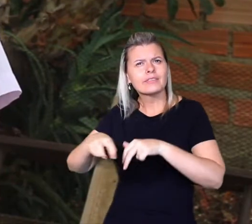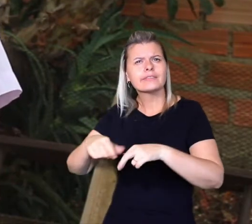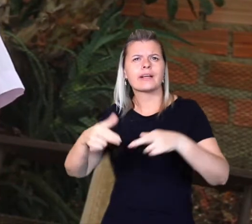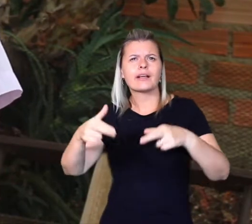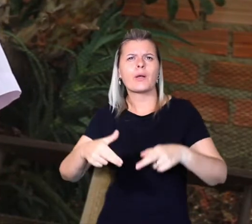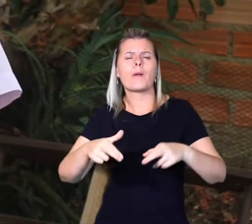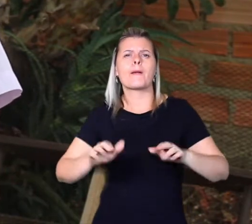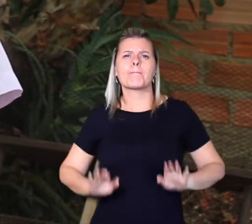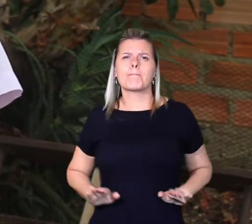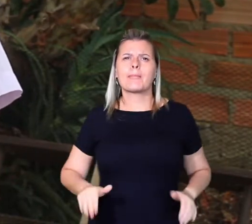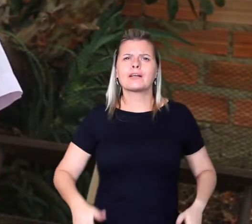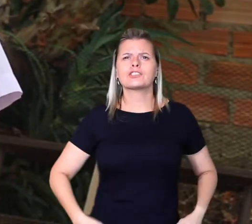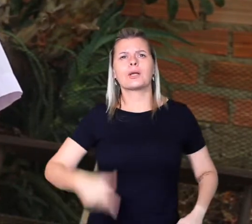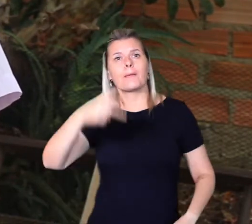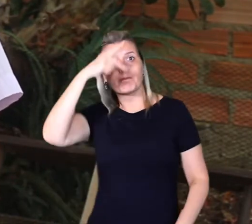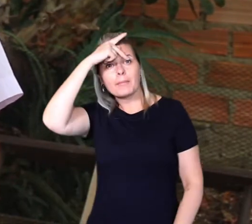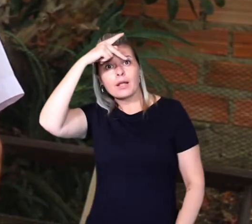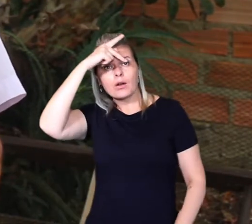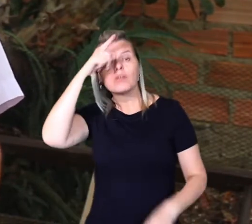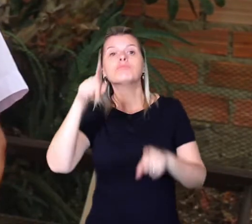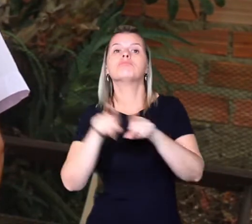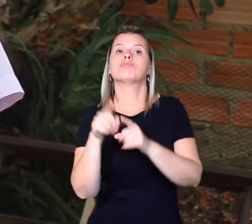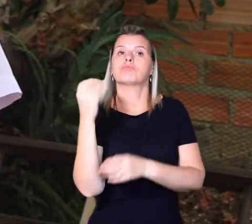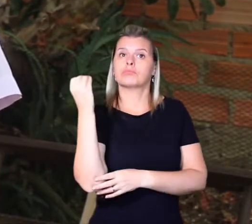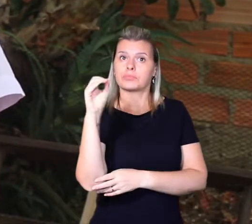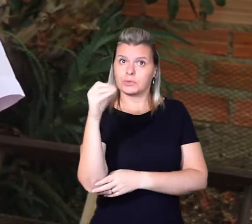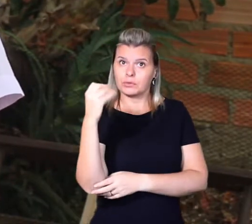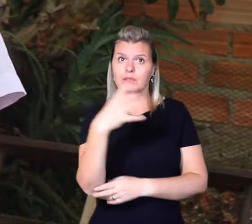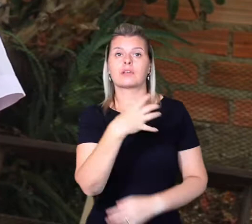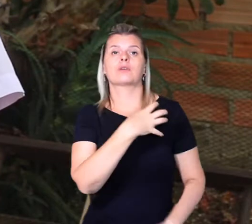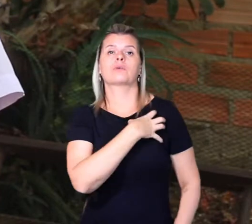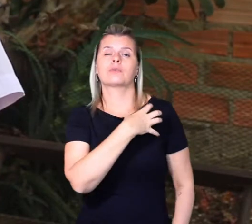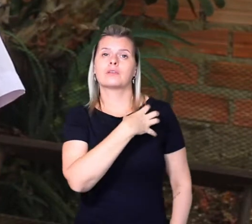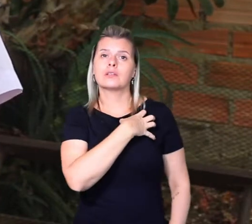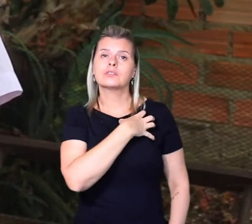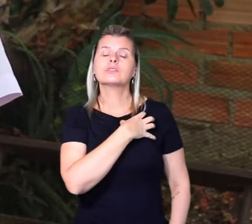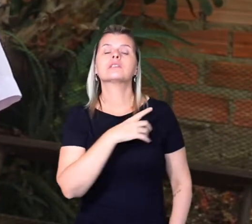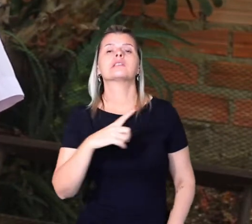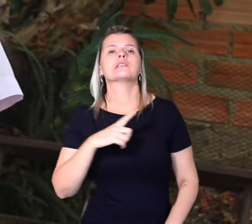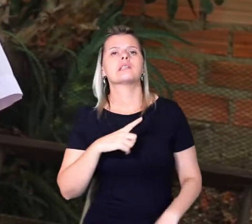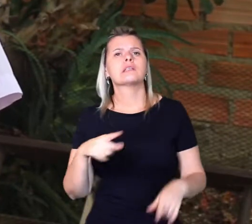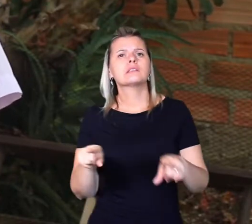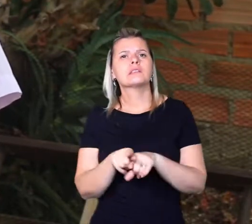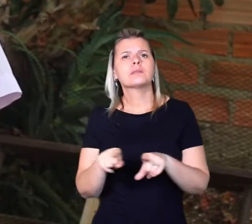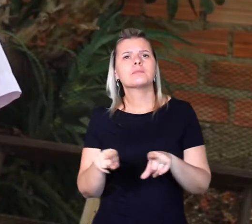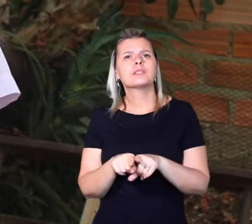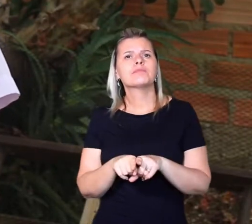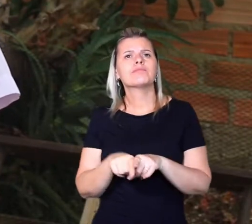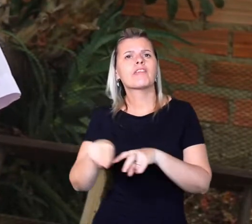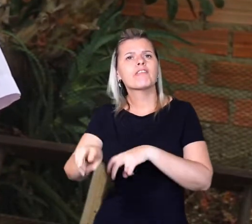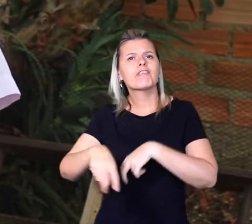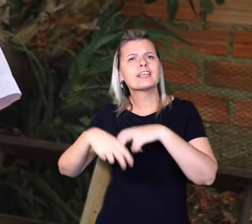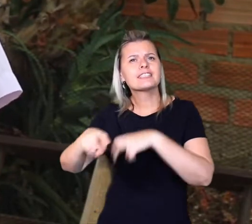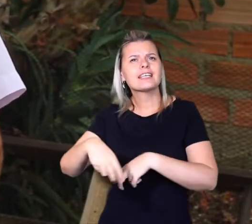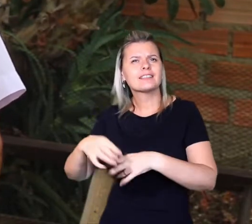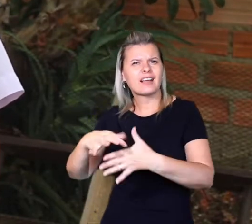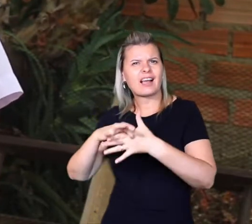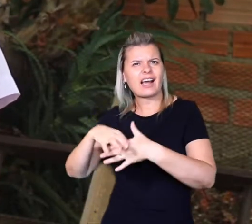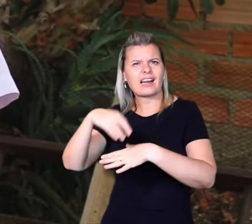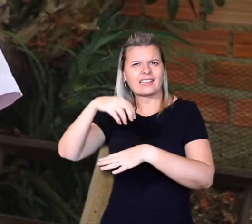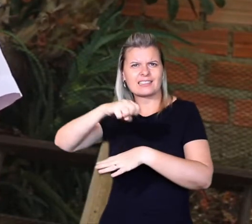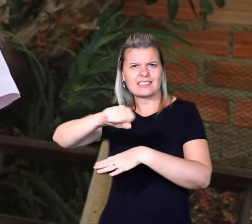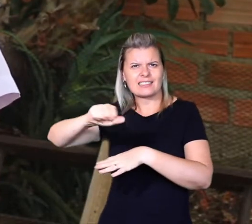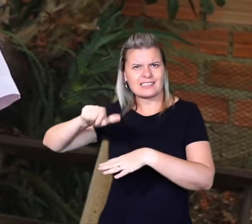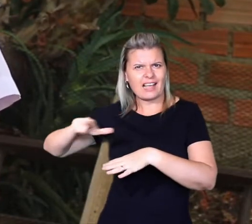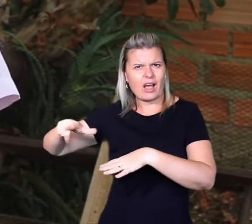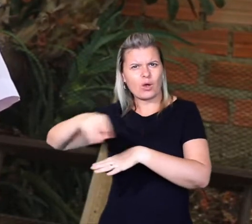charqueadoras, por toda aquela região de Bagé, Pelotas, também Porto Alegre e Rio Grande, e que tinham inclusive fazendas